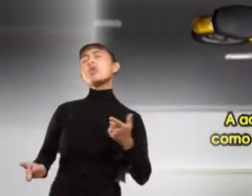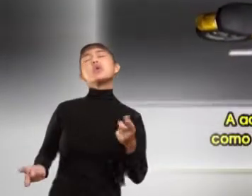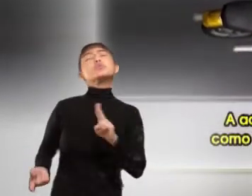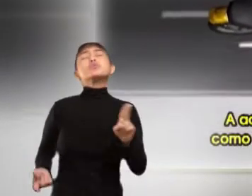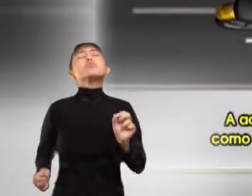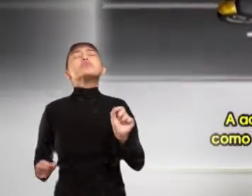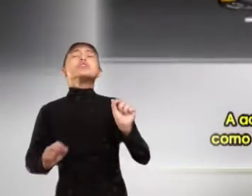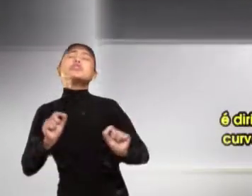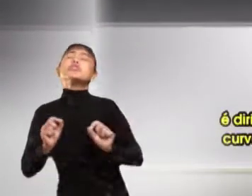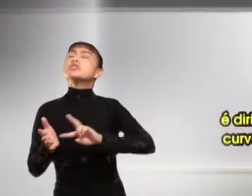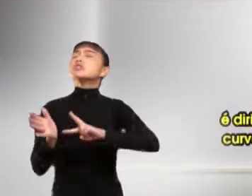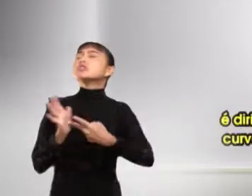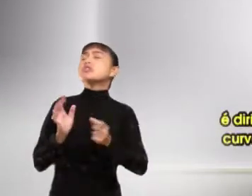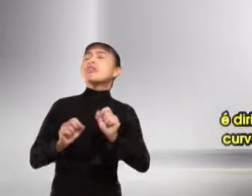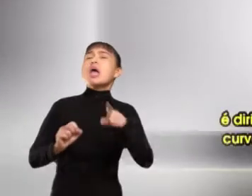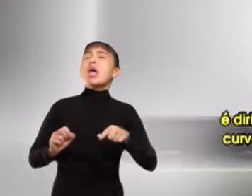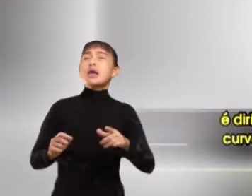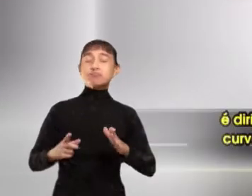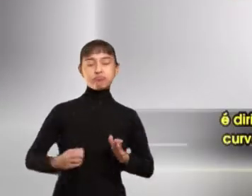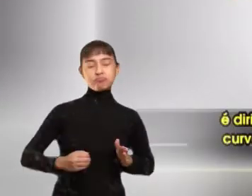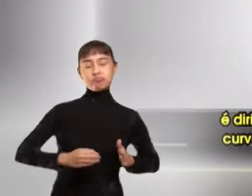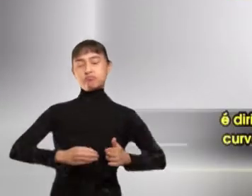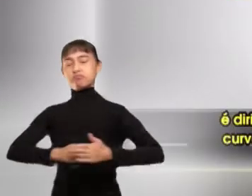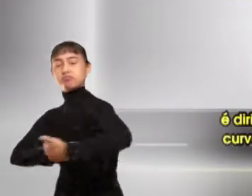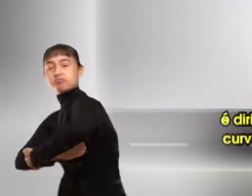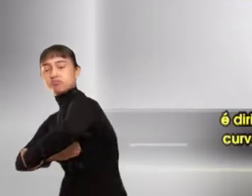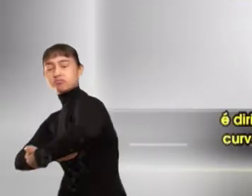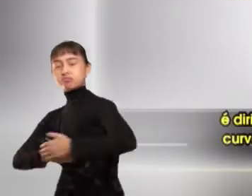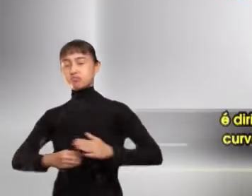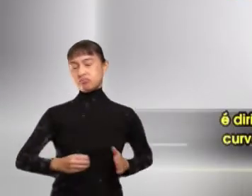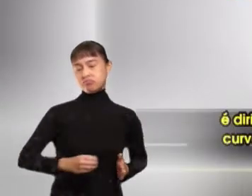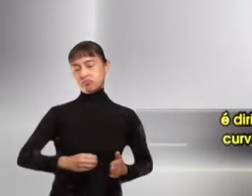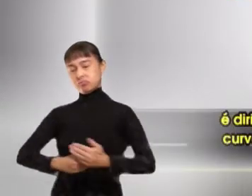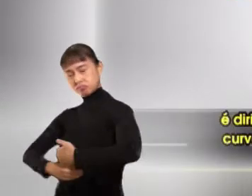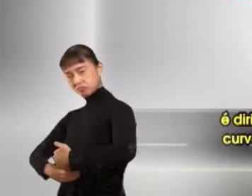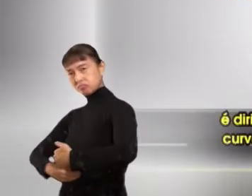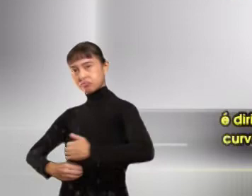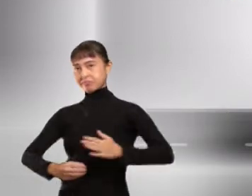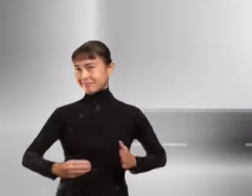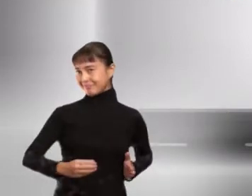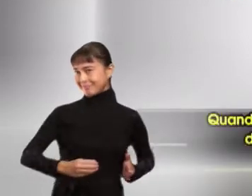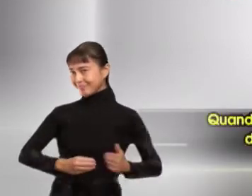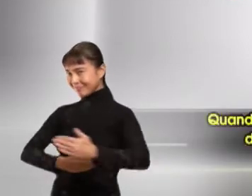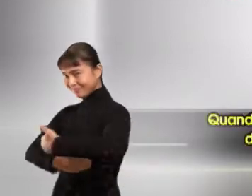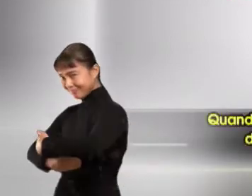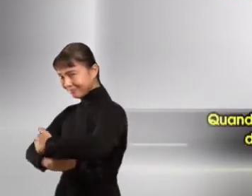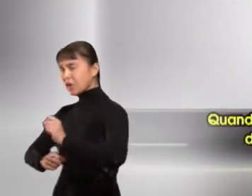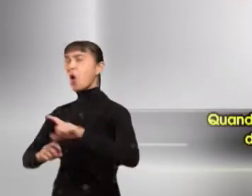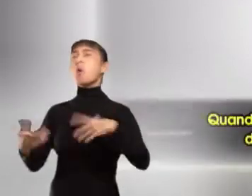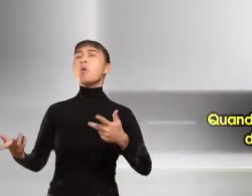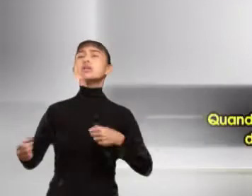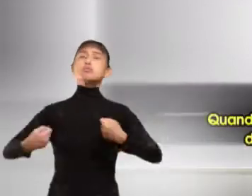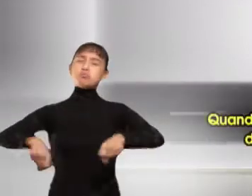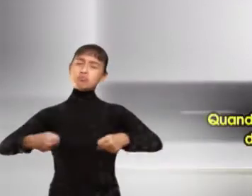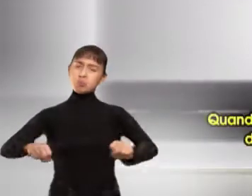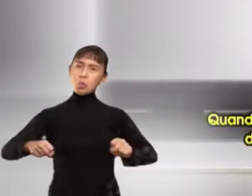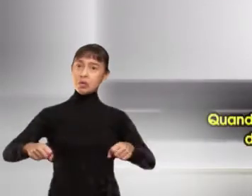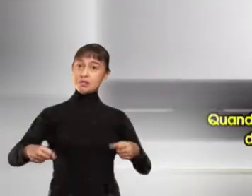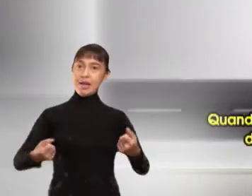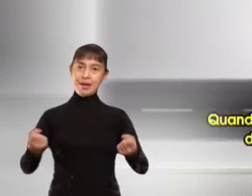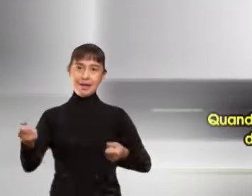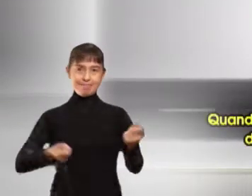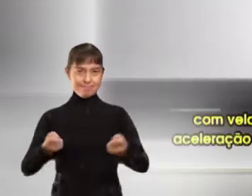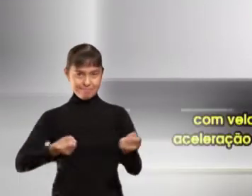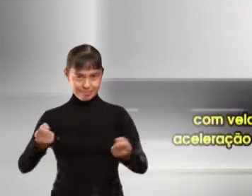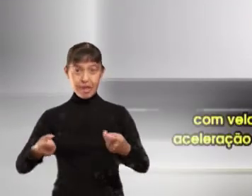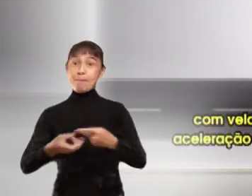próprio nome sugere, é dirigida para o centro da curva descrita pelo corpo. Quando a moto do entregador de pizza